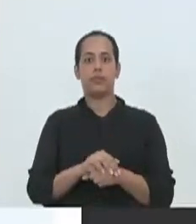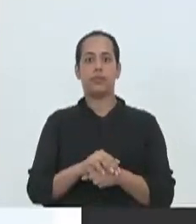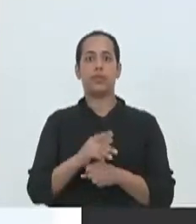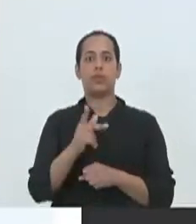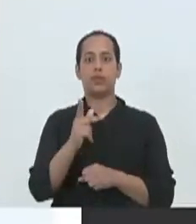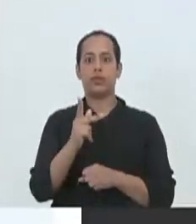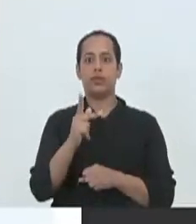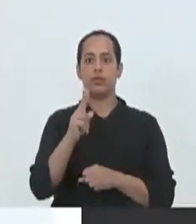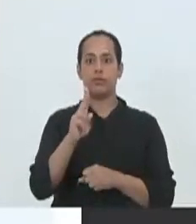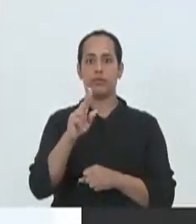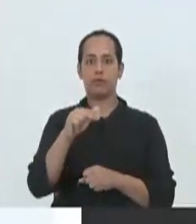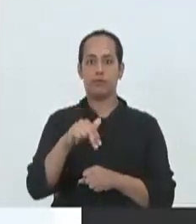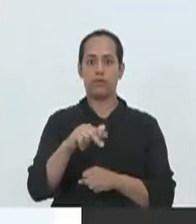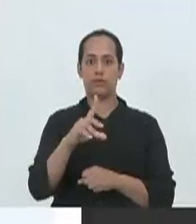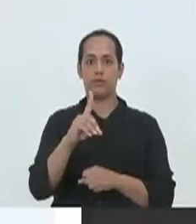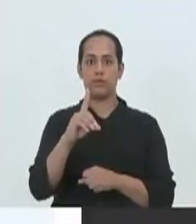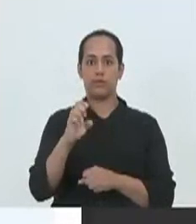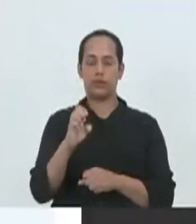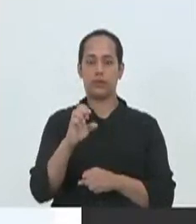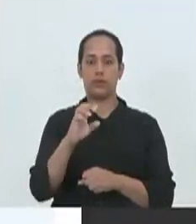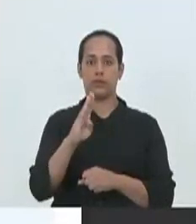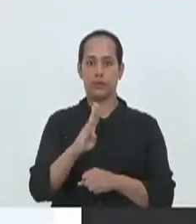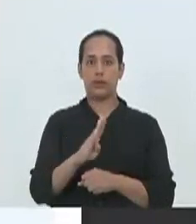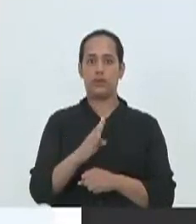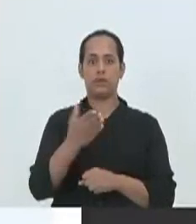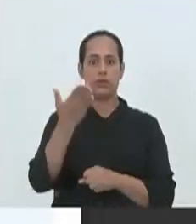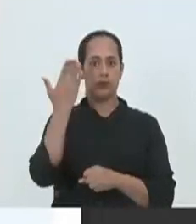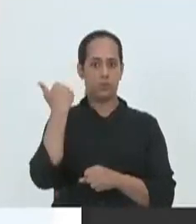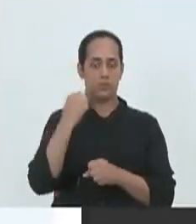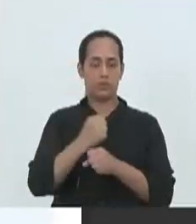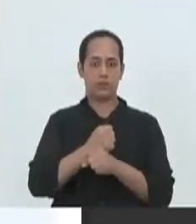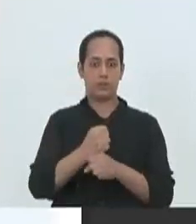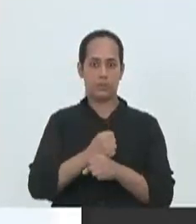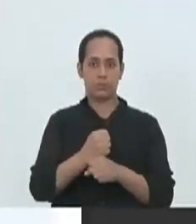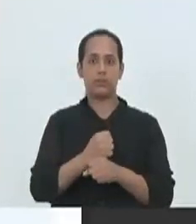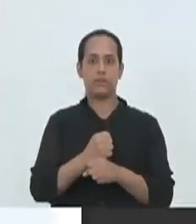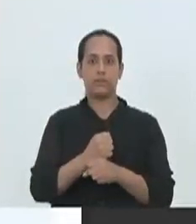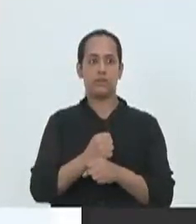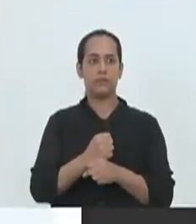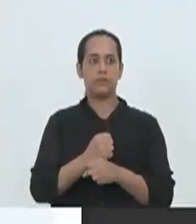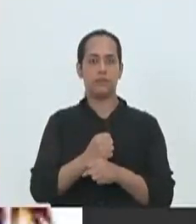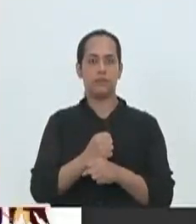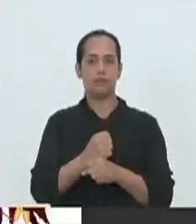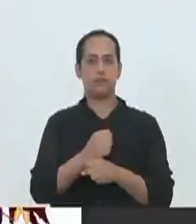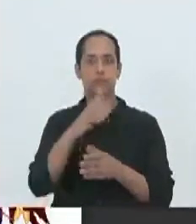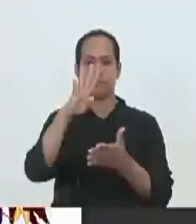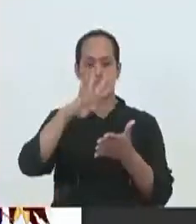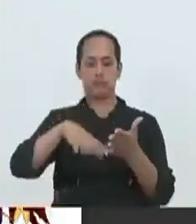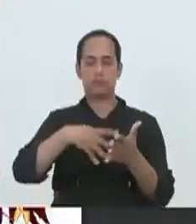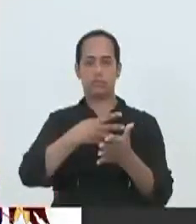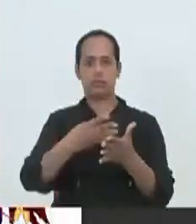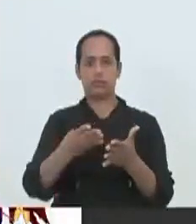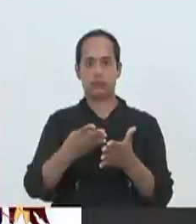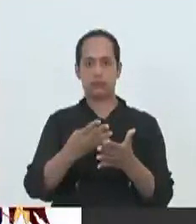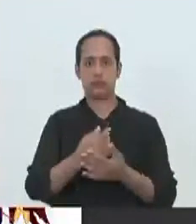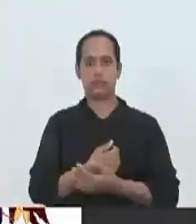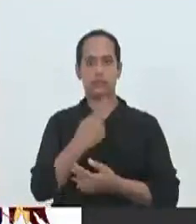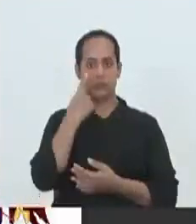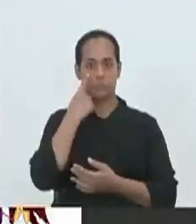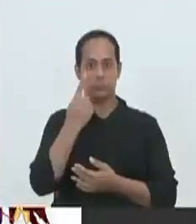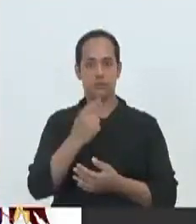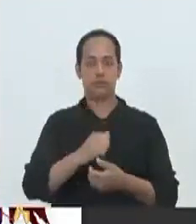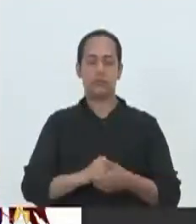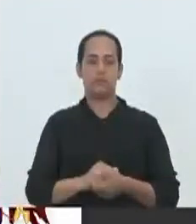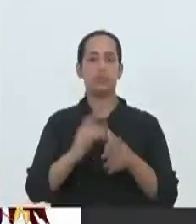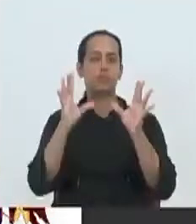eram em 2022 99 milhões e 300 milhões em 2023 quando a gente detalha um pouco mais